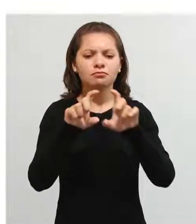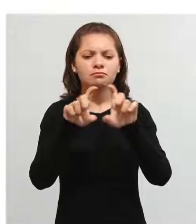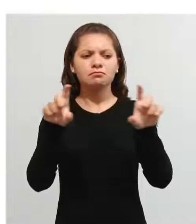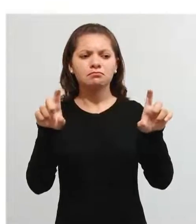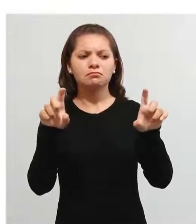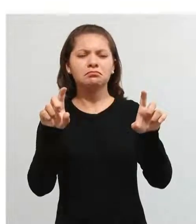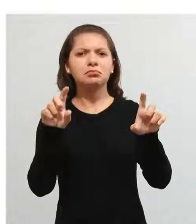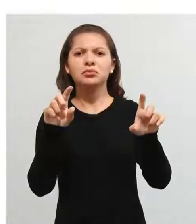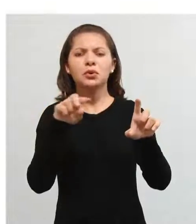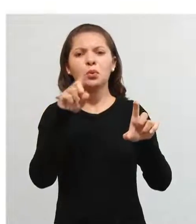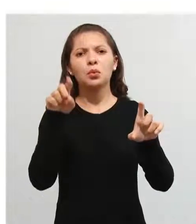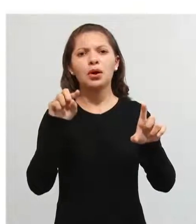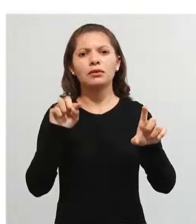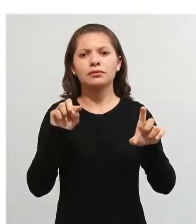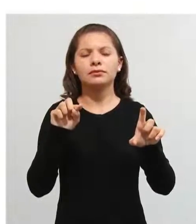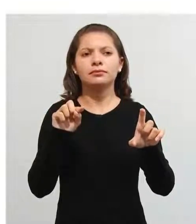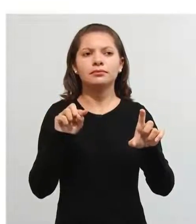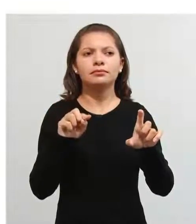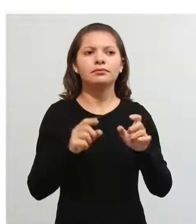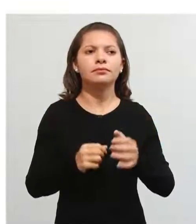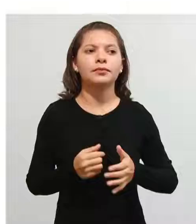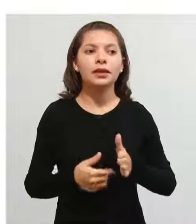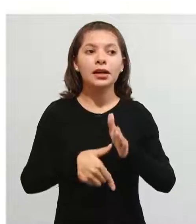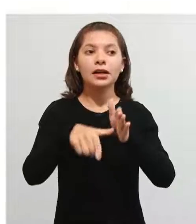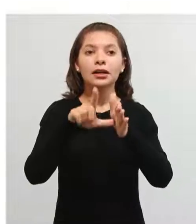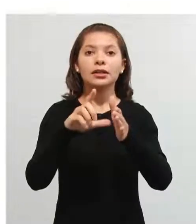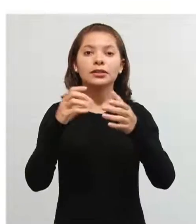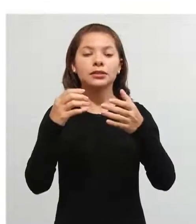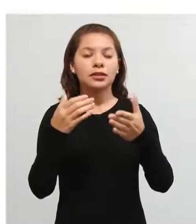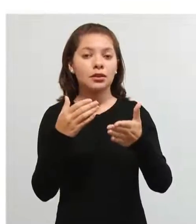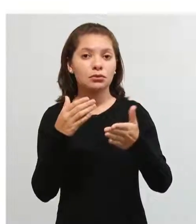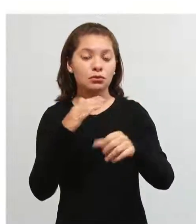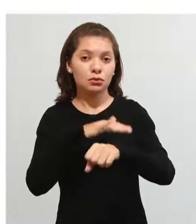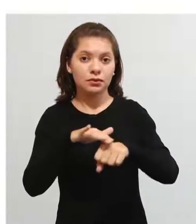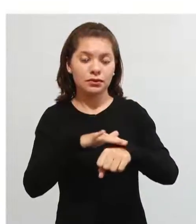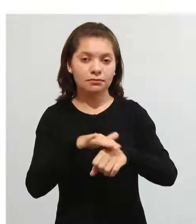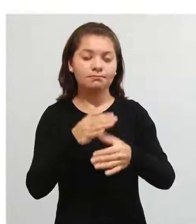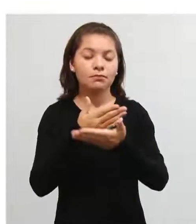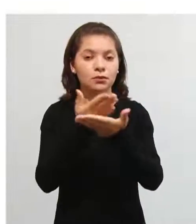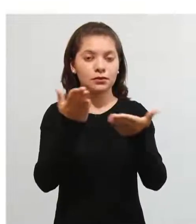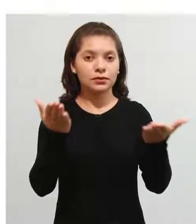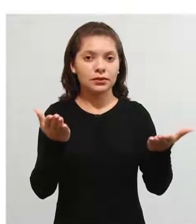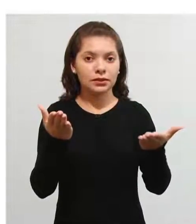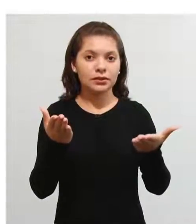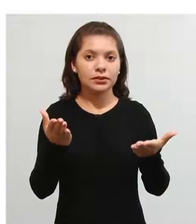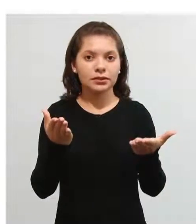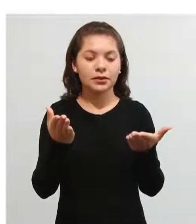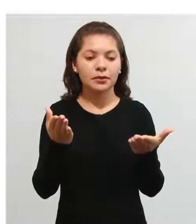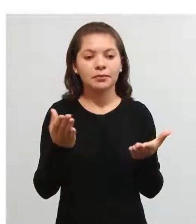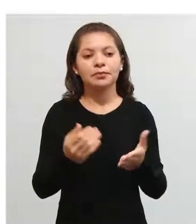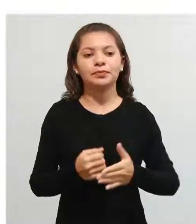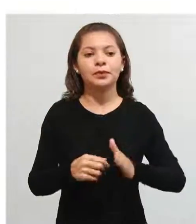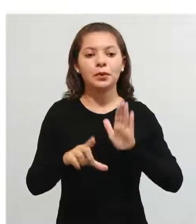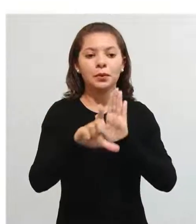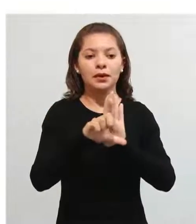exprimir, tá? Antes de tudo, eu quero contar para vocês que, com o advento da